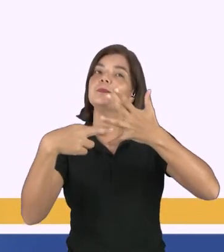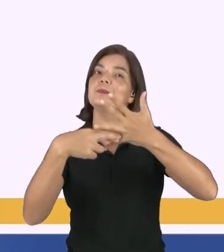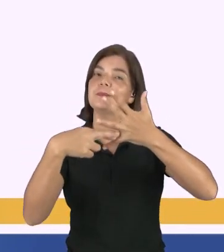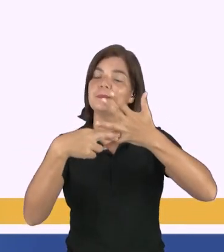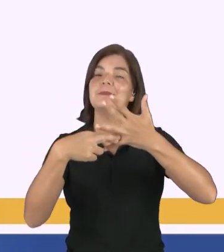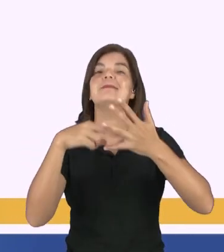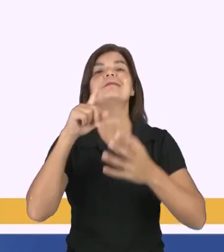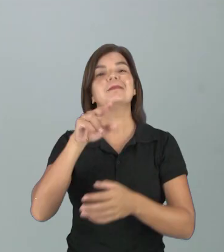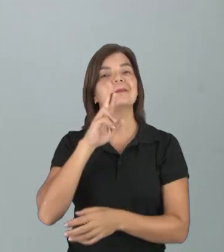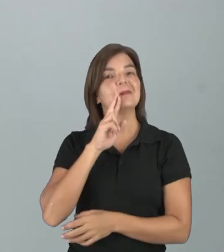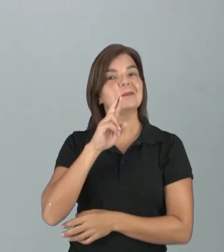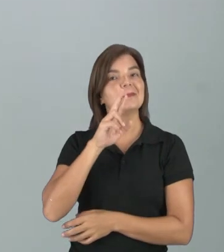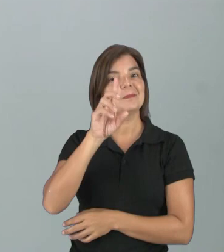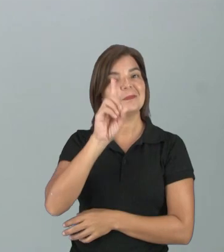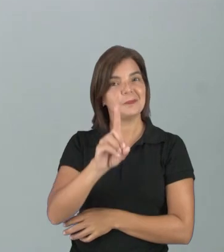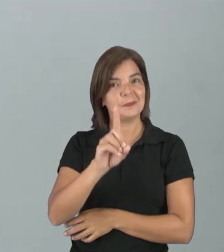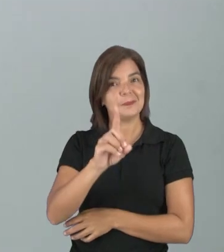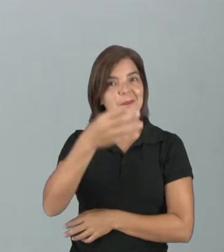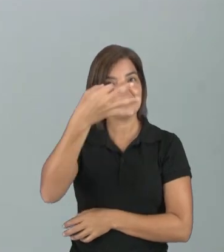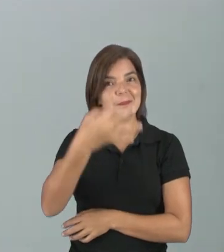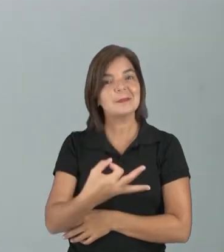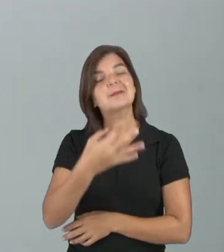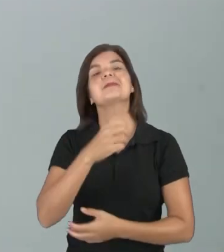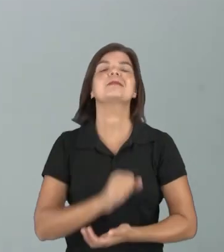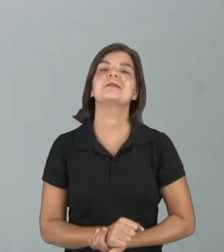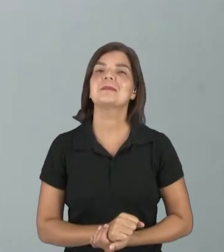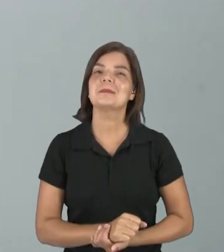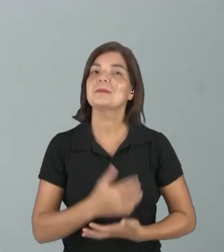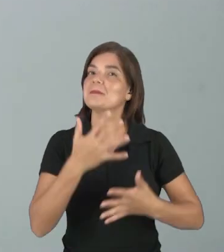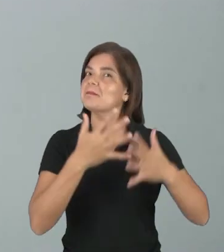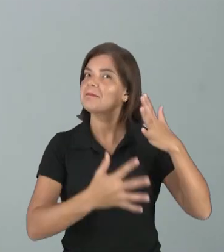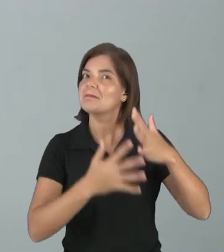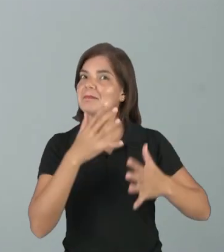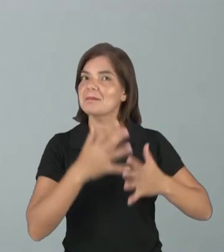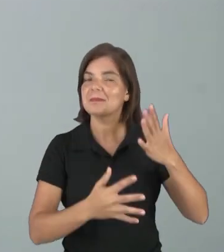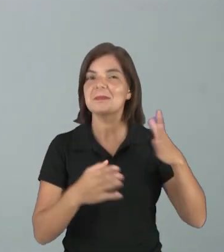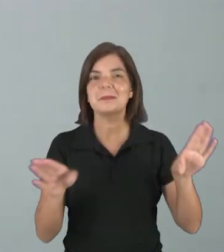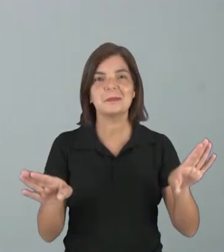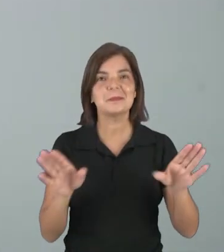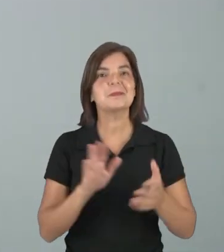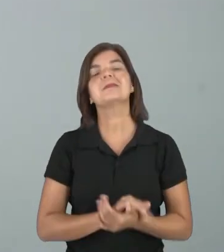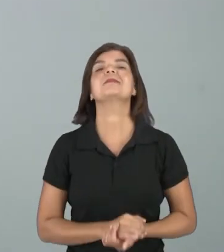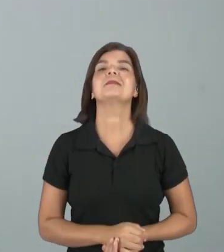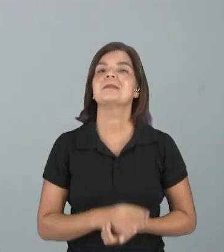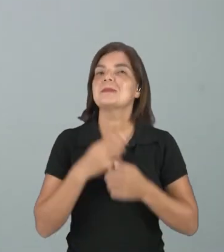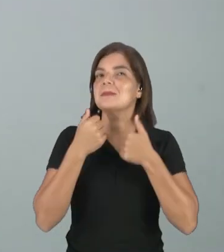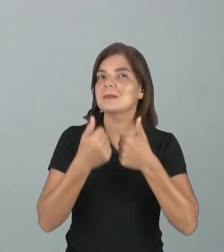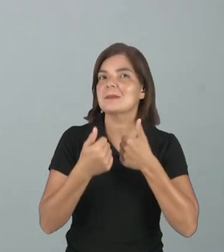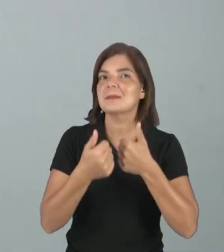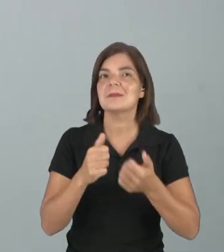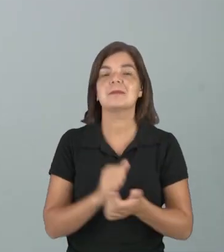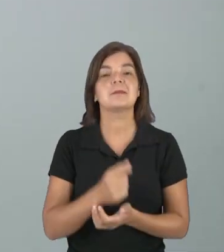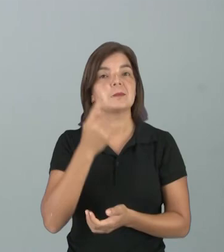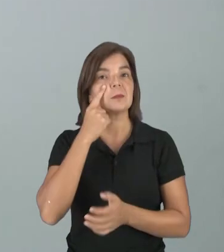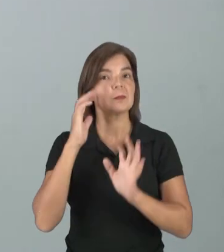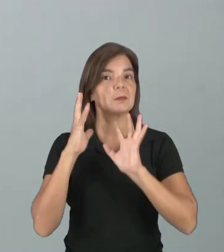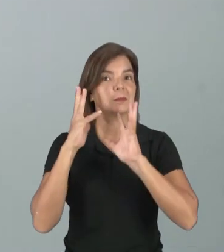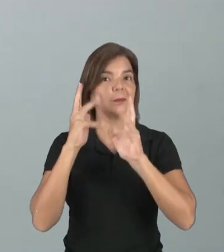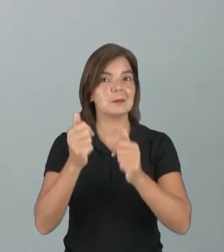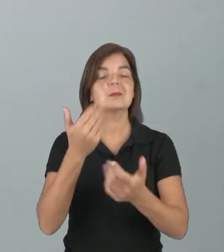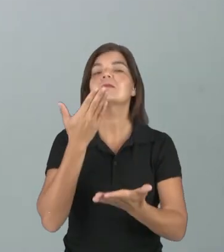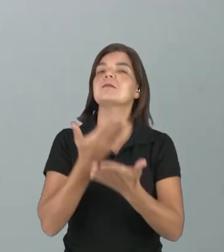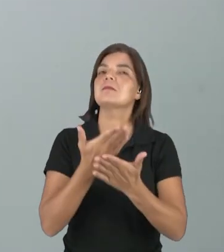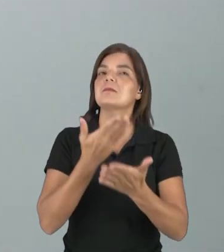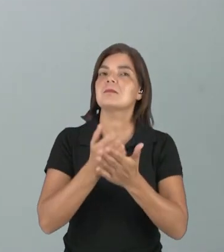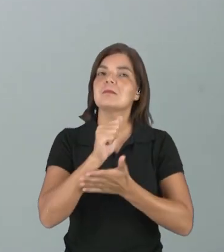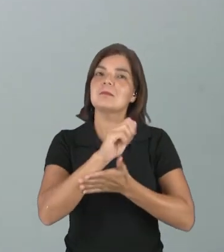né gente a letra b a resposta correta não vamos confundir os sinais tudo bem reveja essas